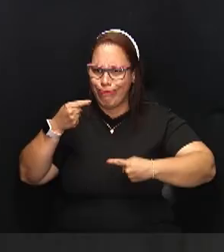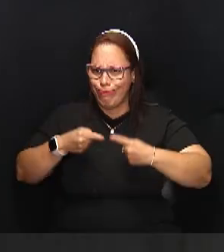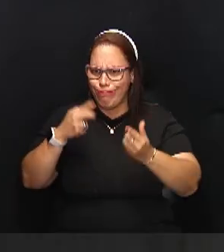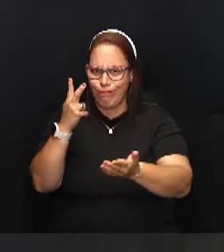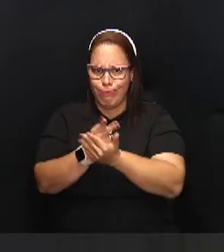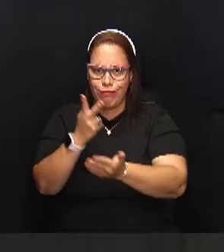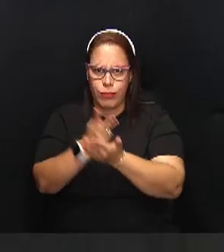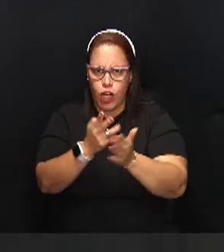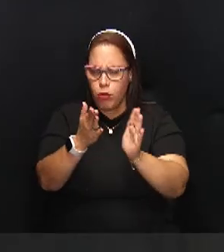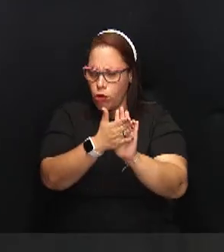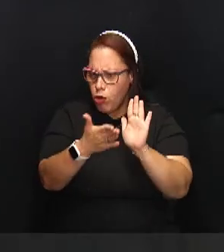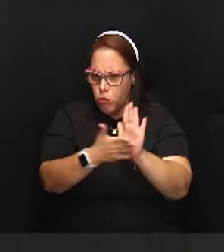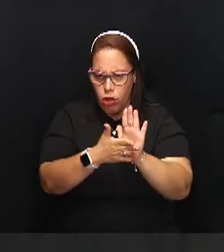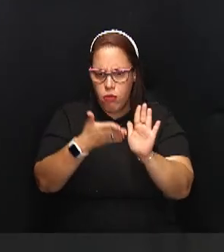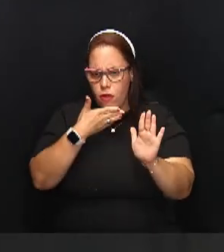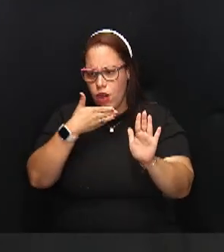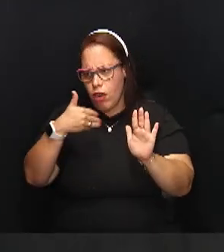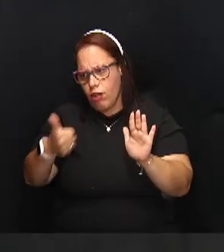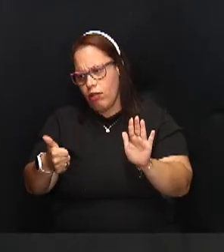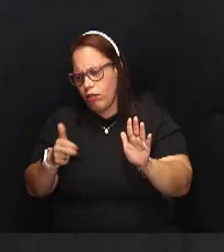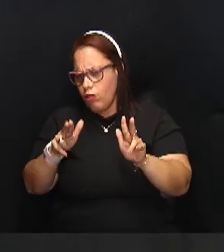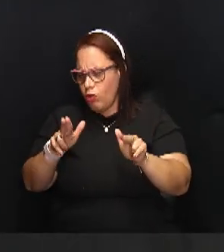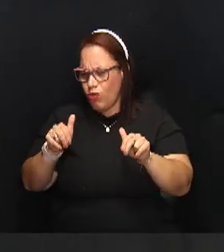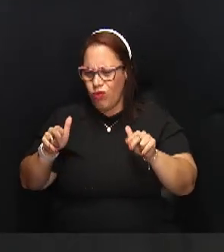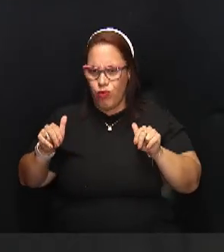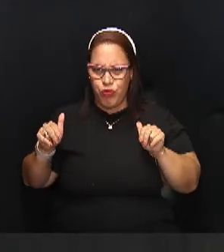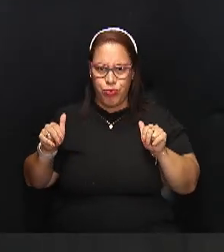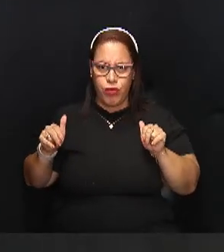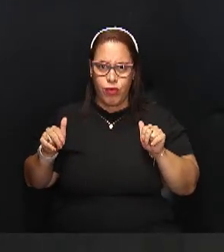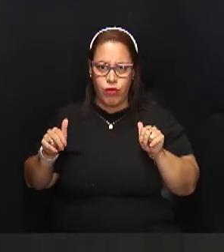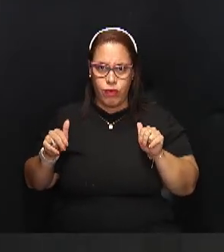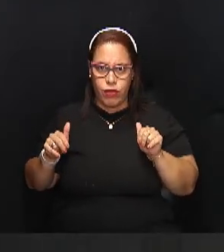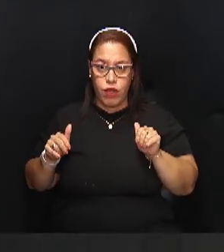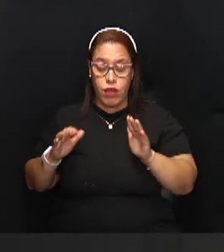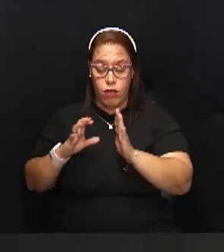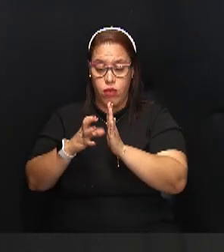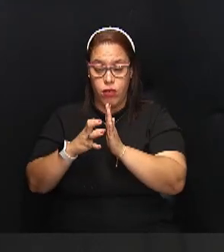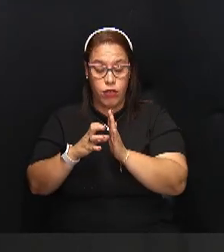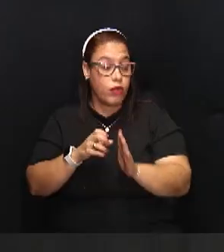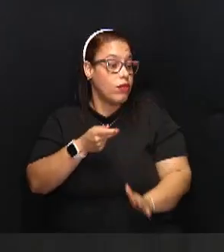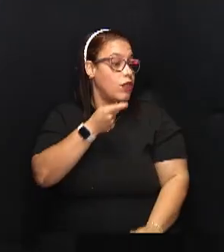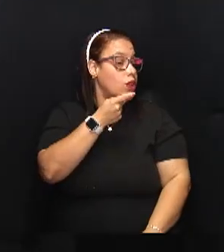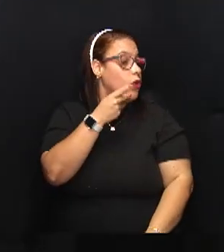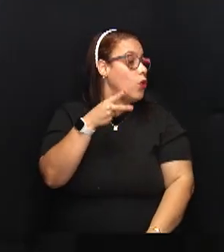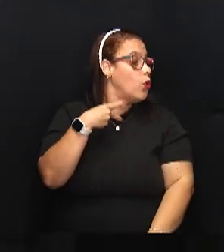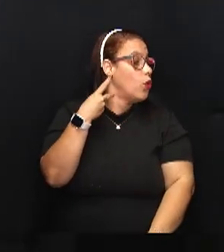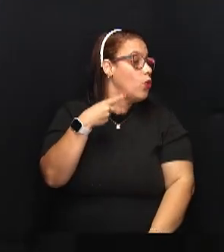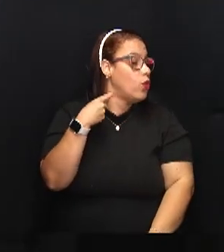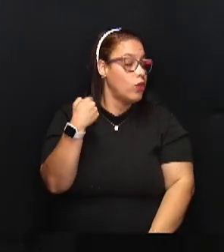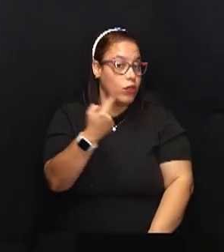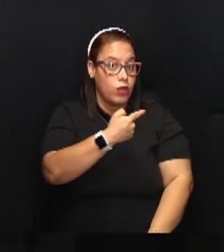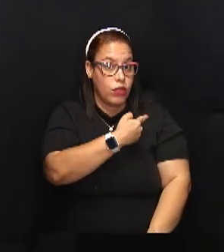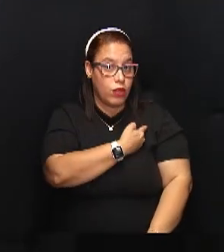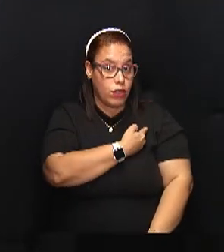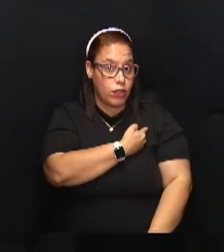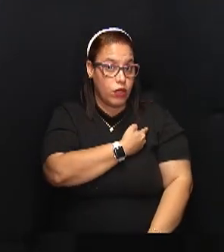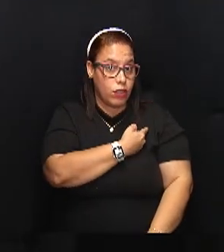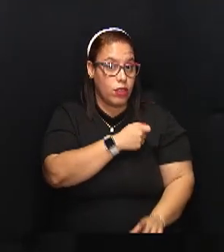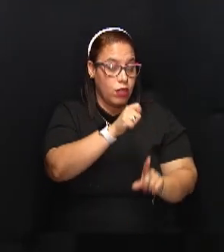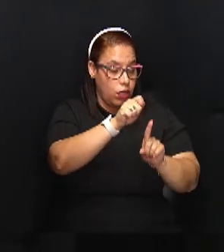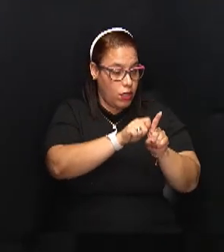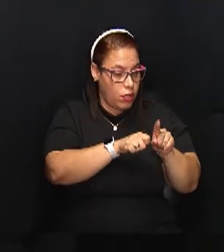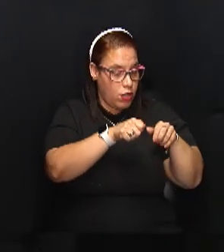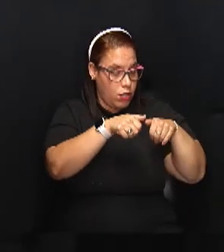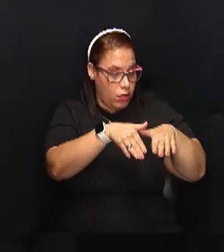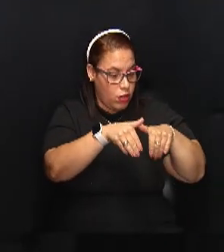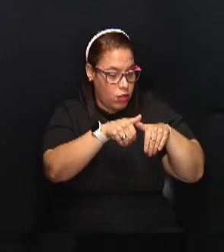de propostas, né, e nunca partindo para a pessoalidade. Falando nisso, vereador, nós estamos no mês de